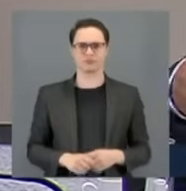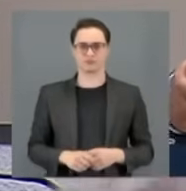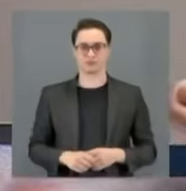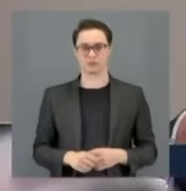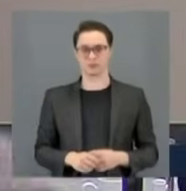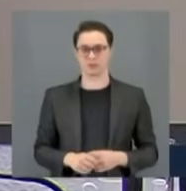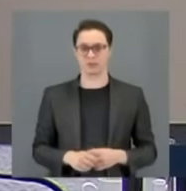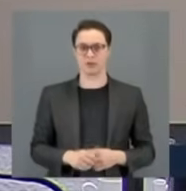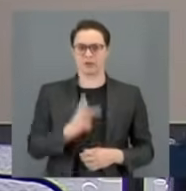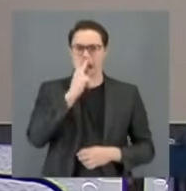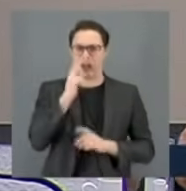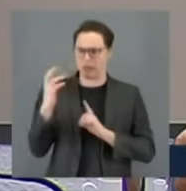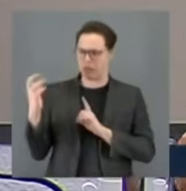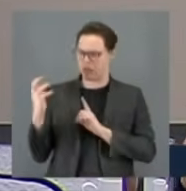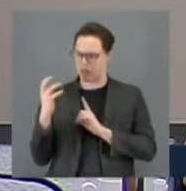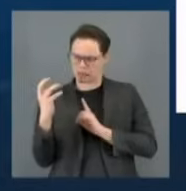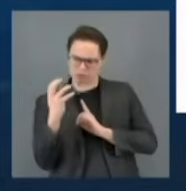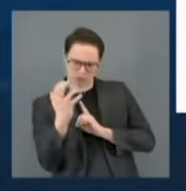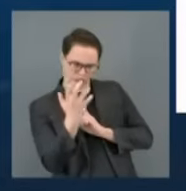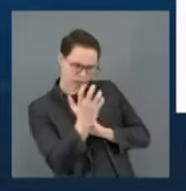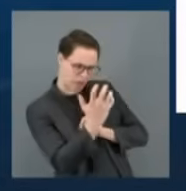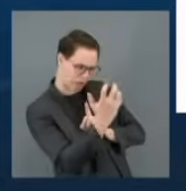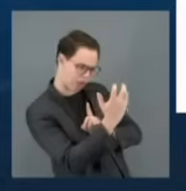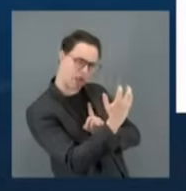tenta nos cercar de todos os lados.